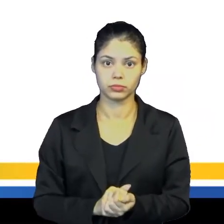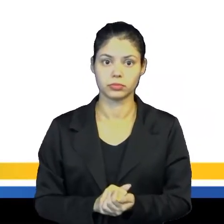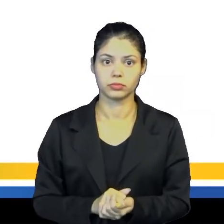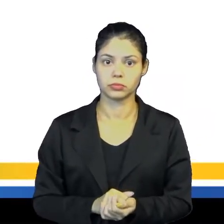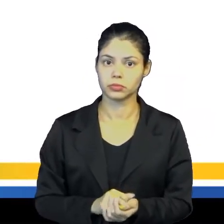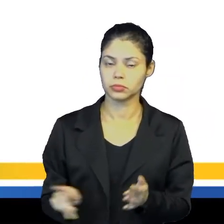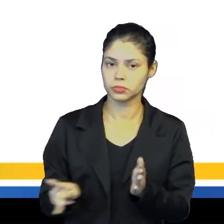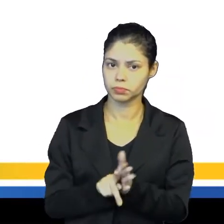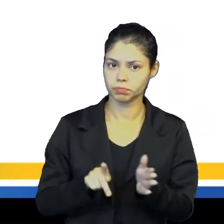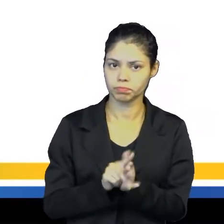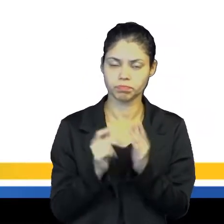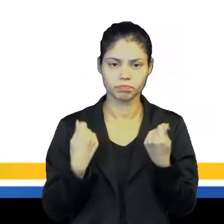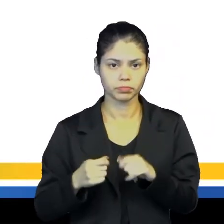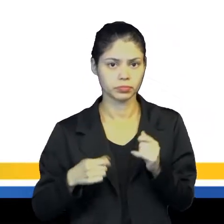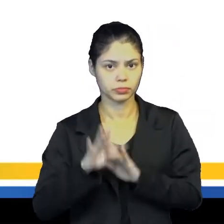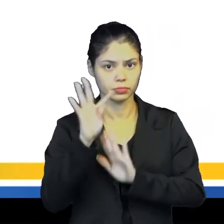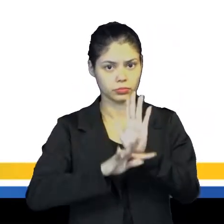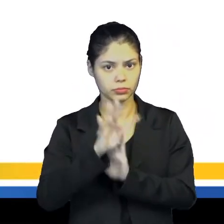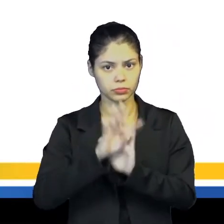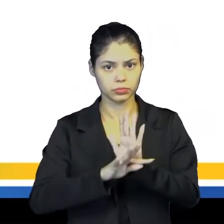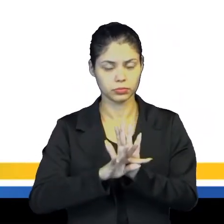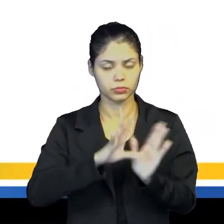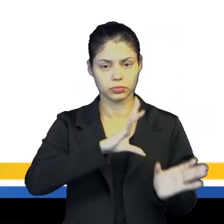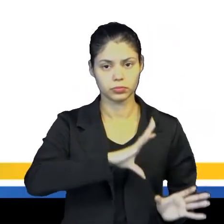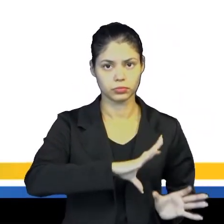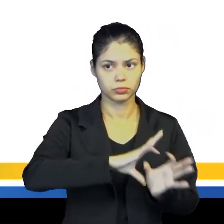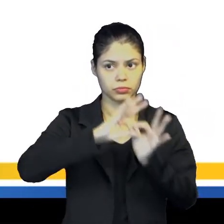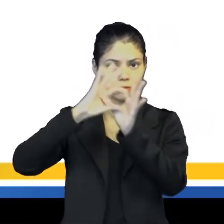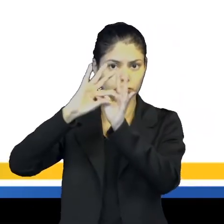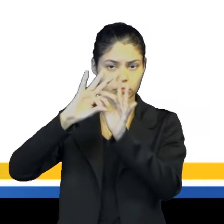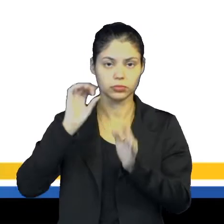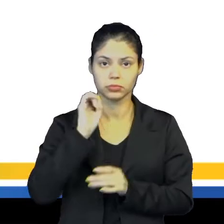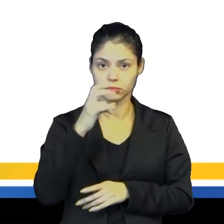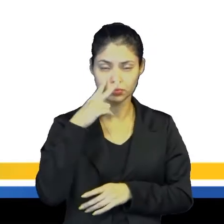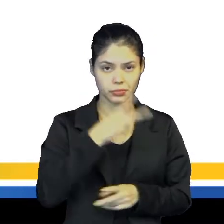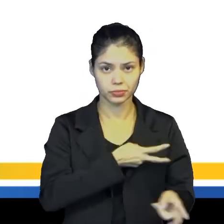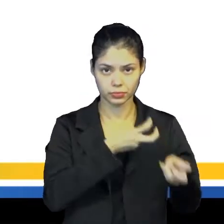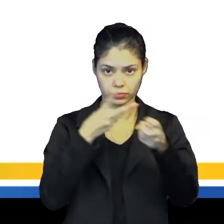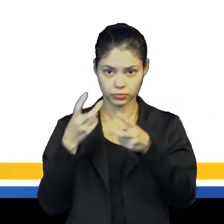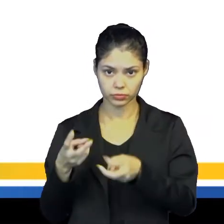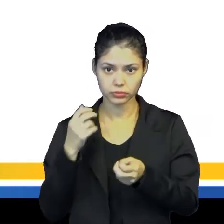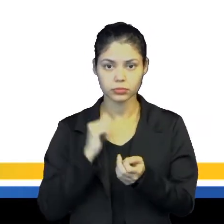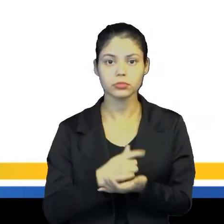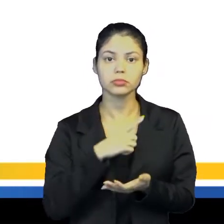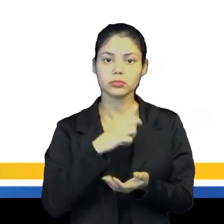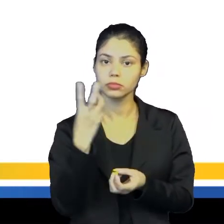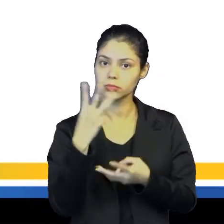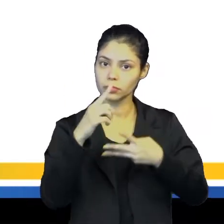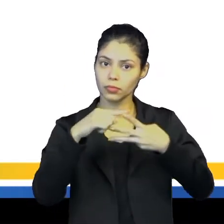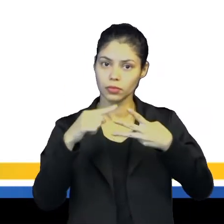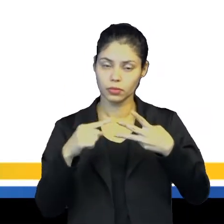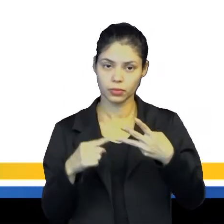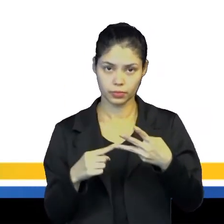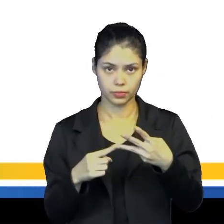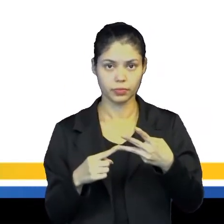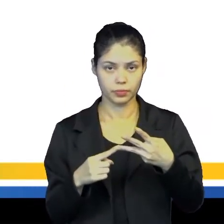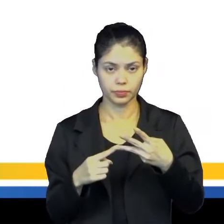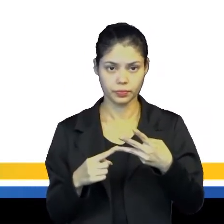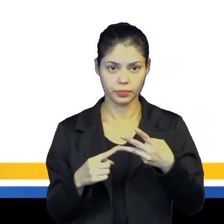é um mecanismo necessário para um texto coeso. Então, se você observar aí, nós temos 3 palavras em destaques